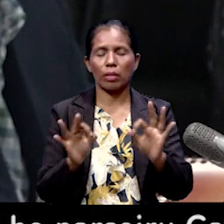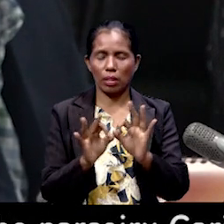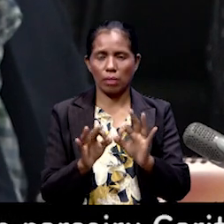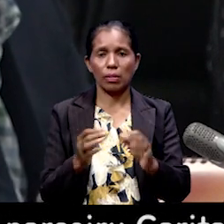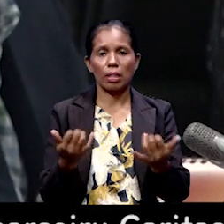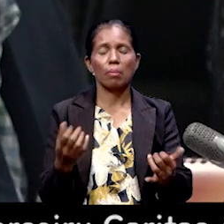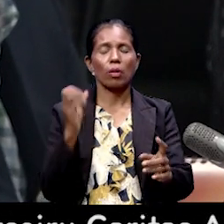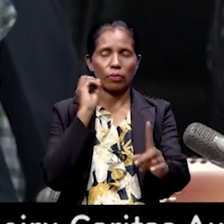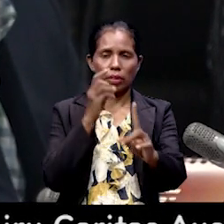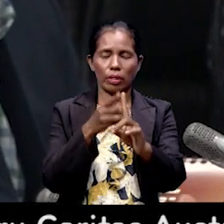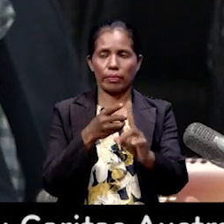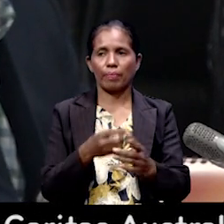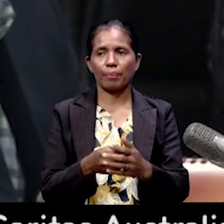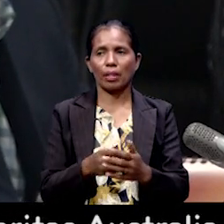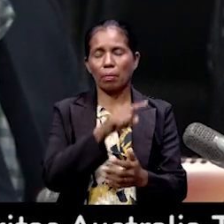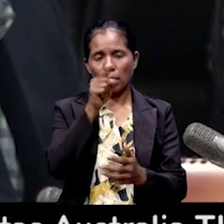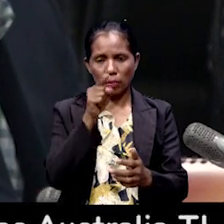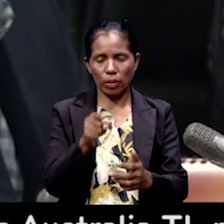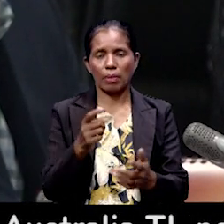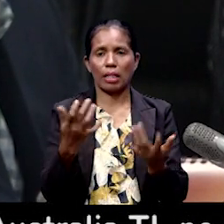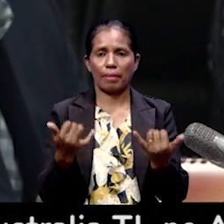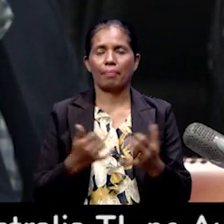objetivo. Então, pergunta a Macné.